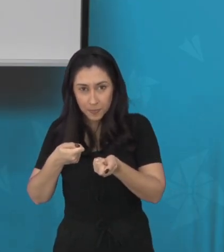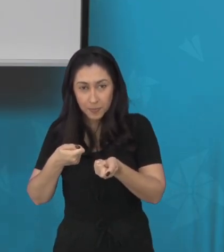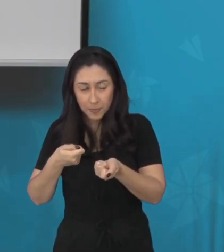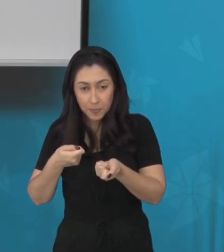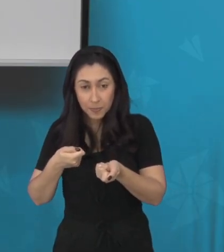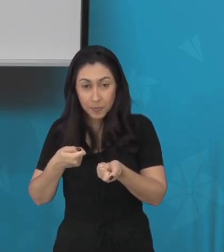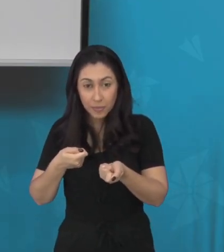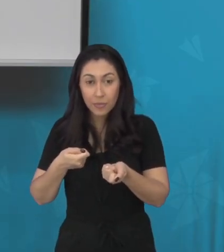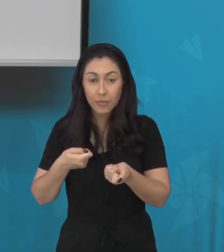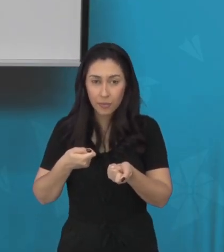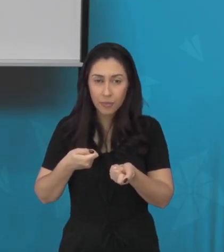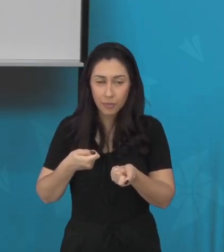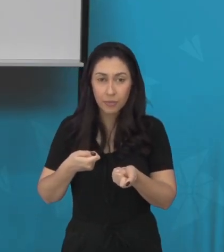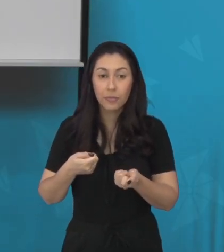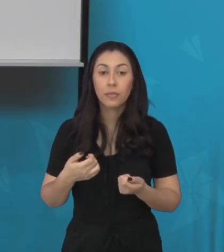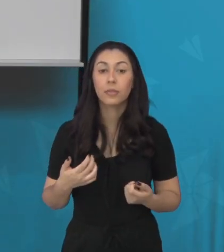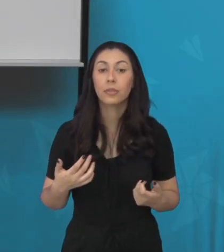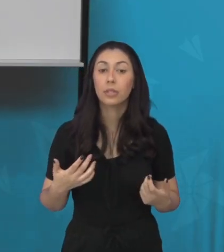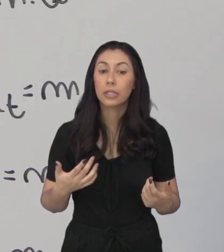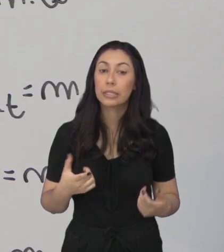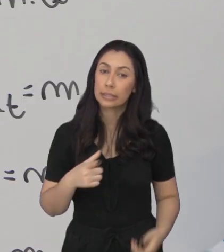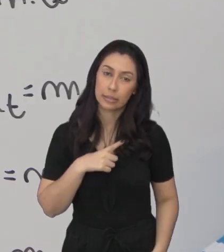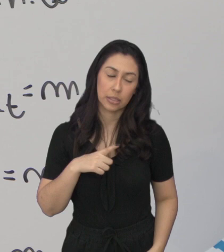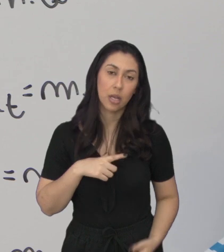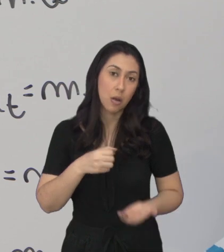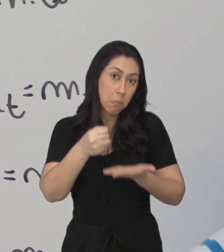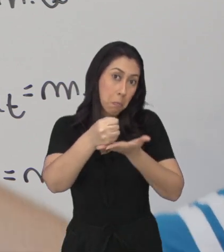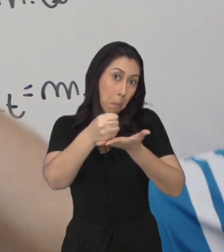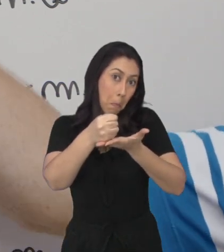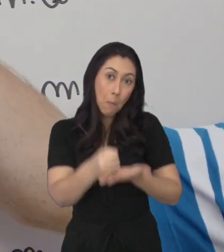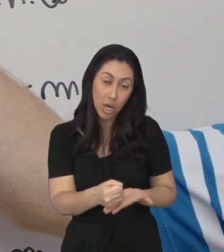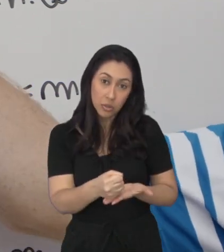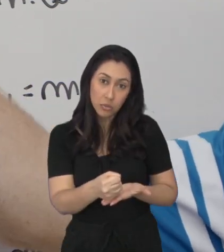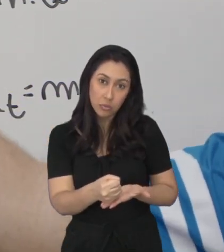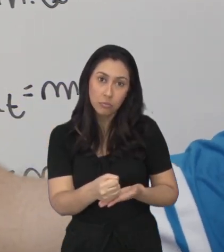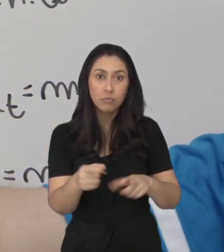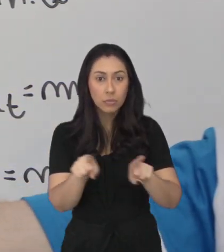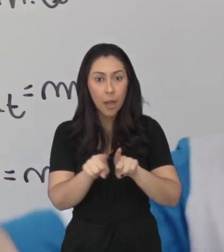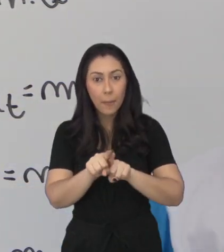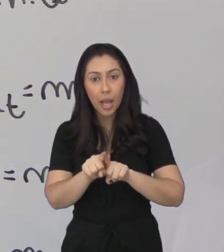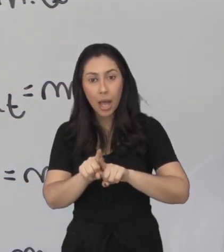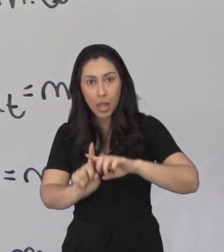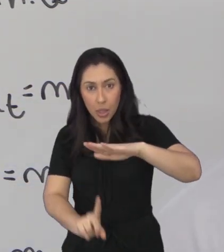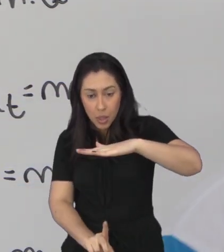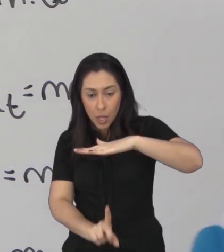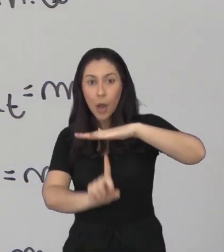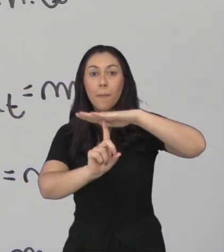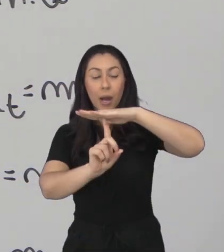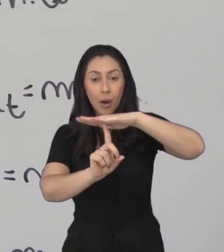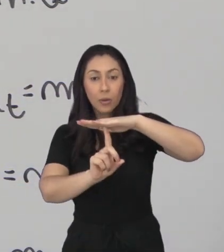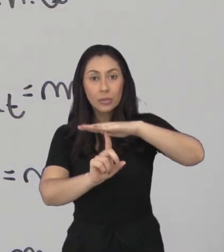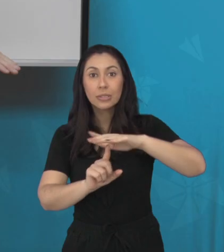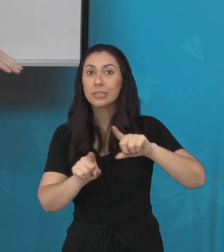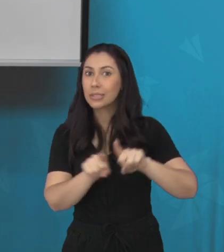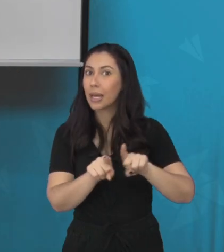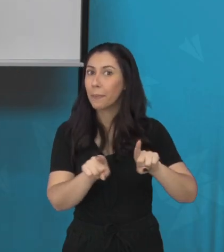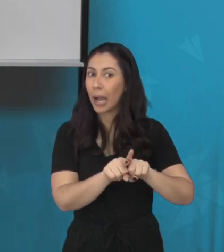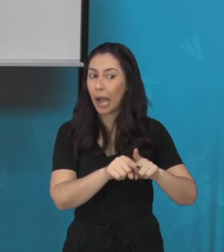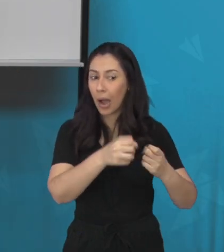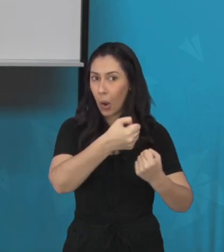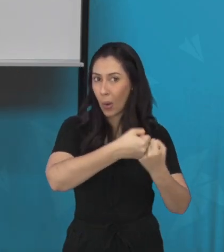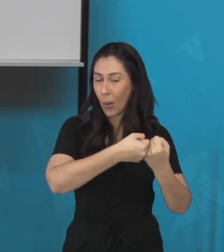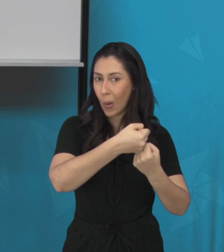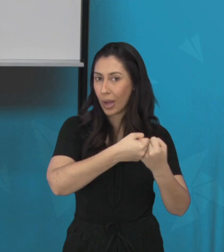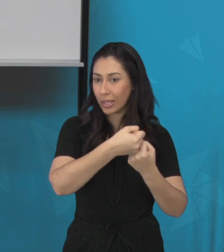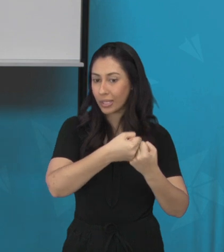é a força aplicada através de um barbante, a gente chama de tração. O peso, a normal, e a força de atrito, contrária à minha